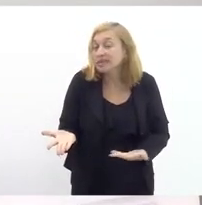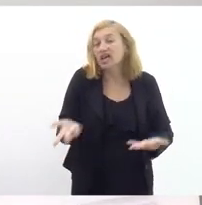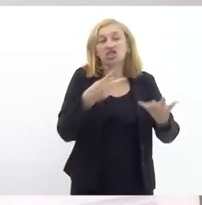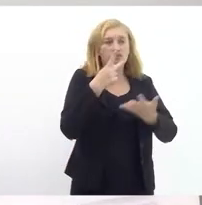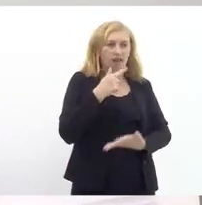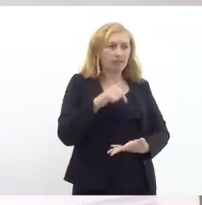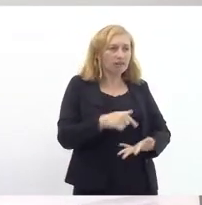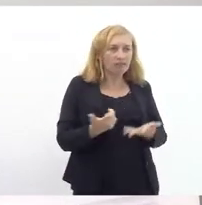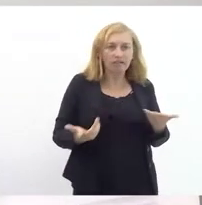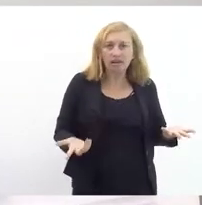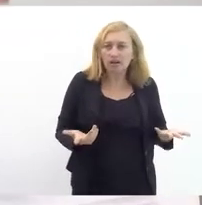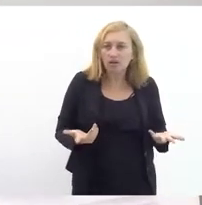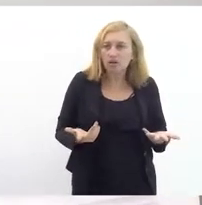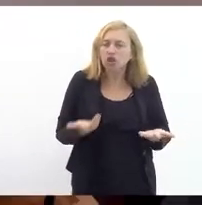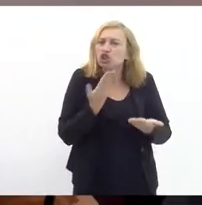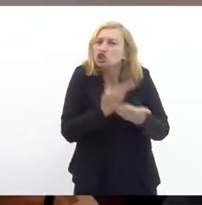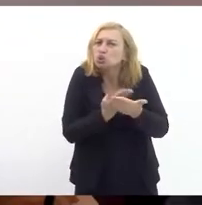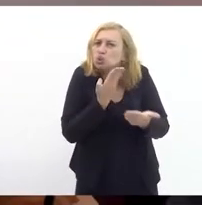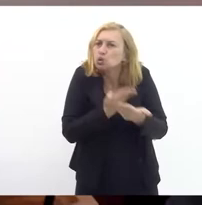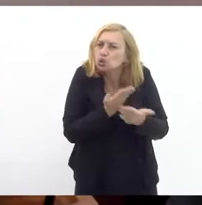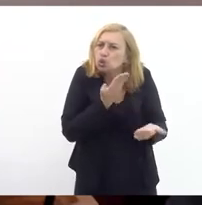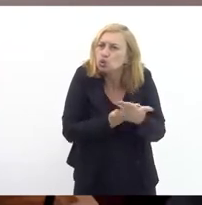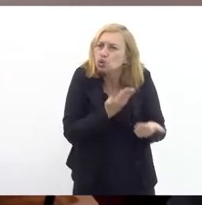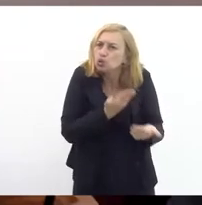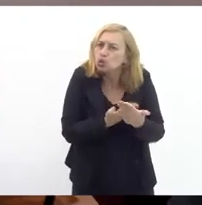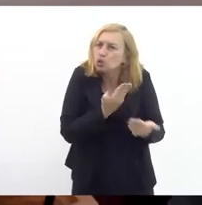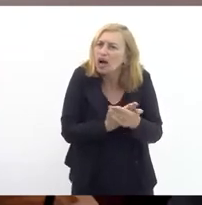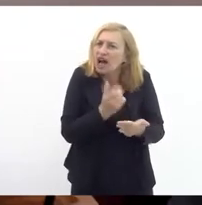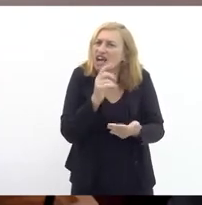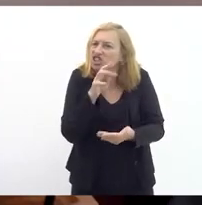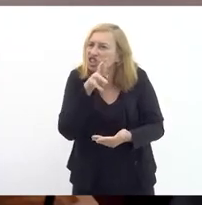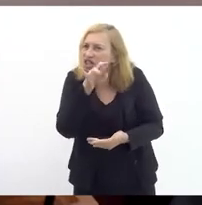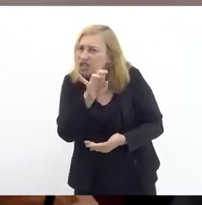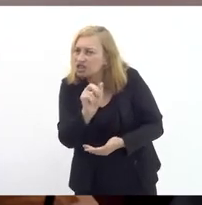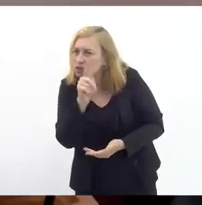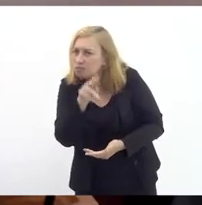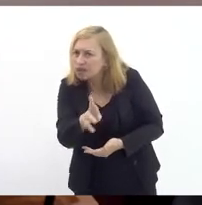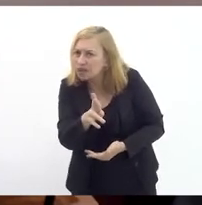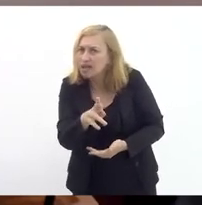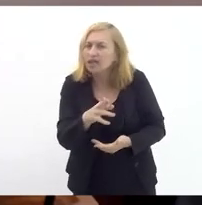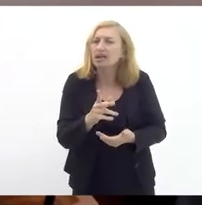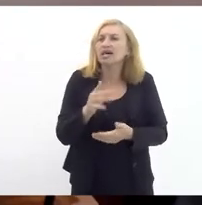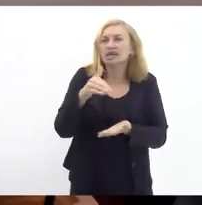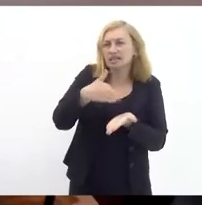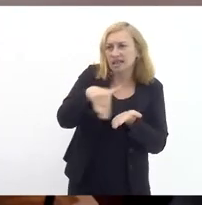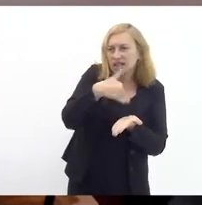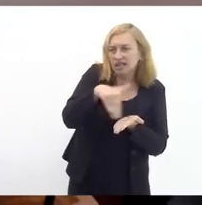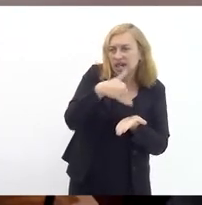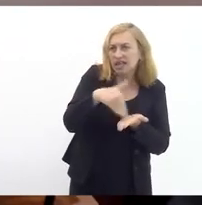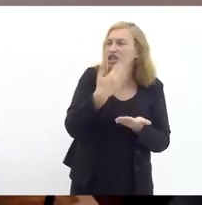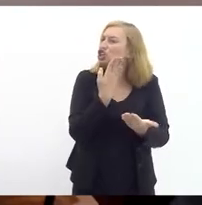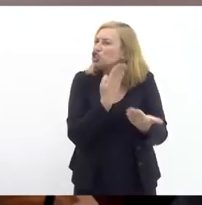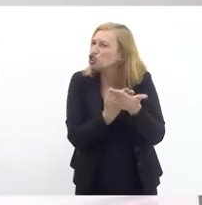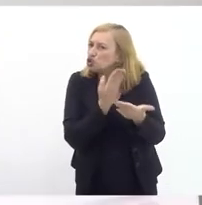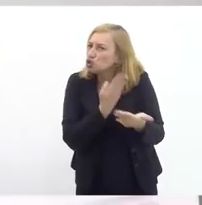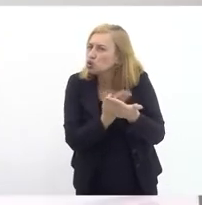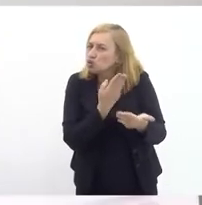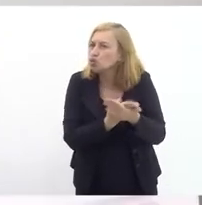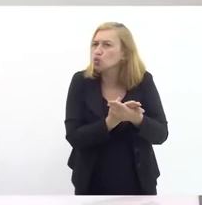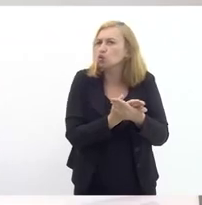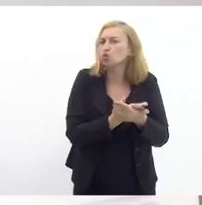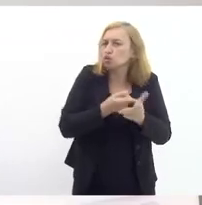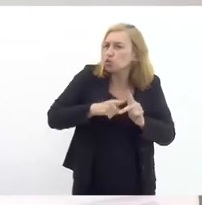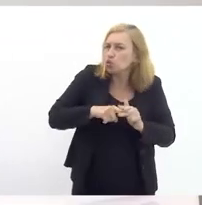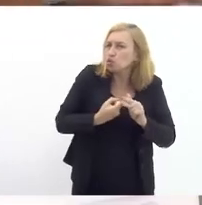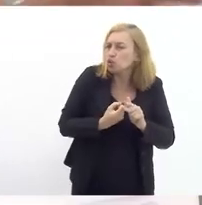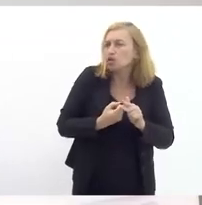aqui em estudos da Gestransp, em estudos da Secretaria, em termos de